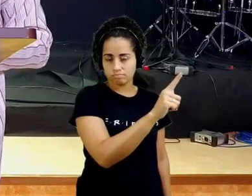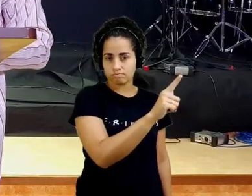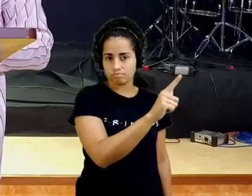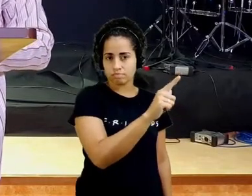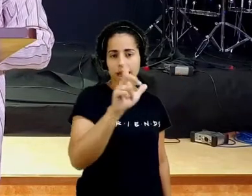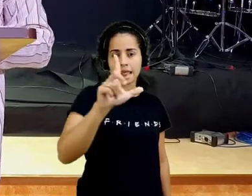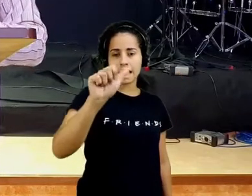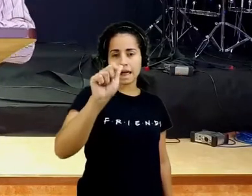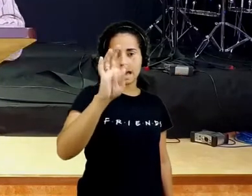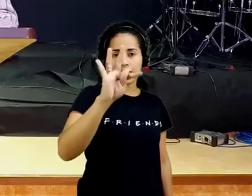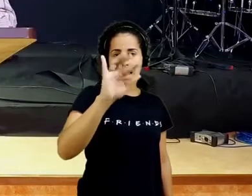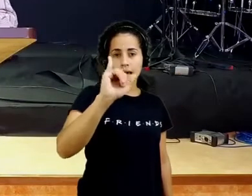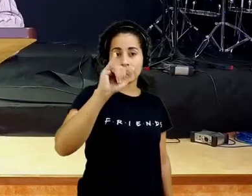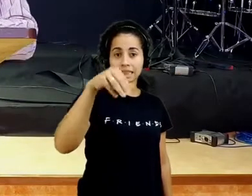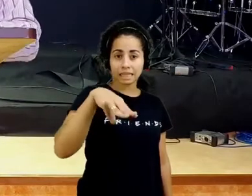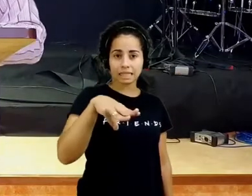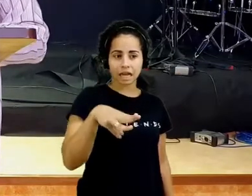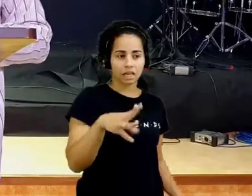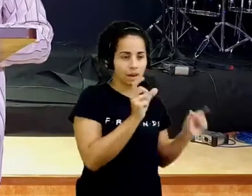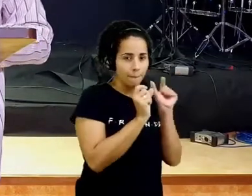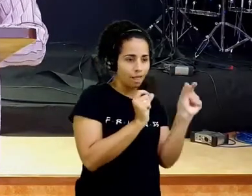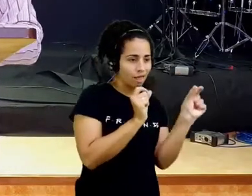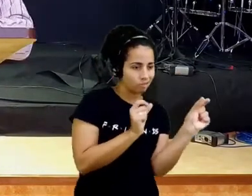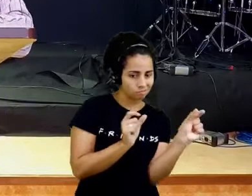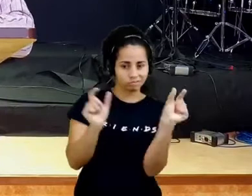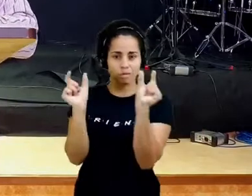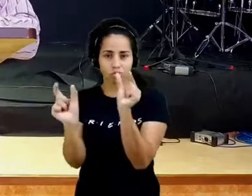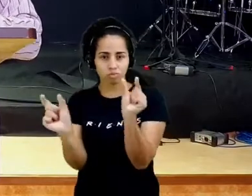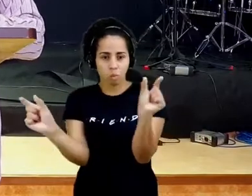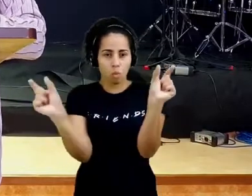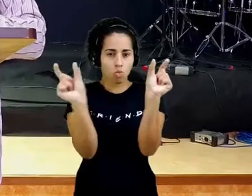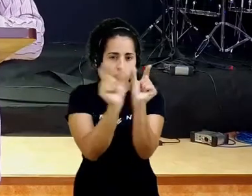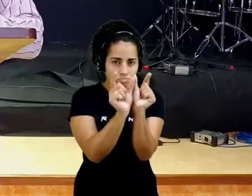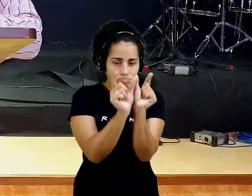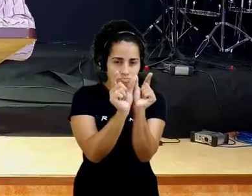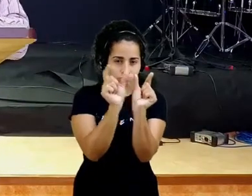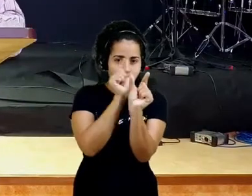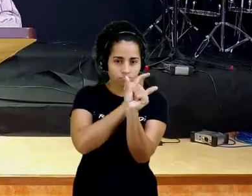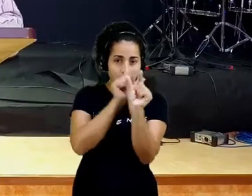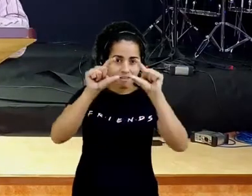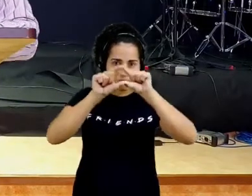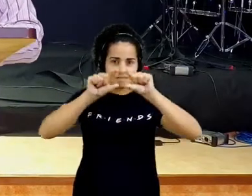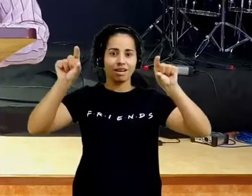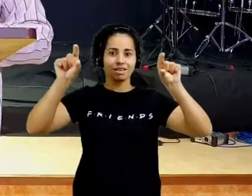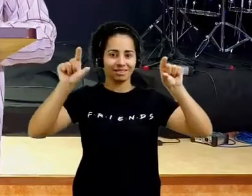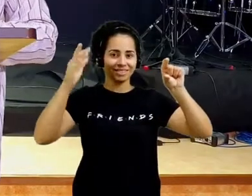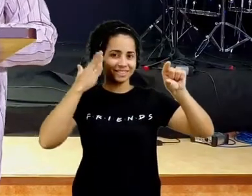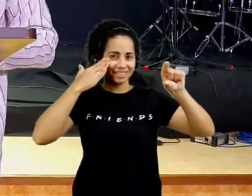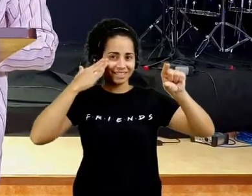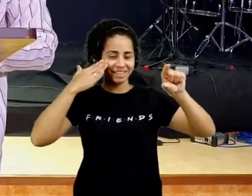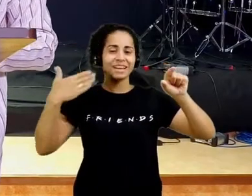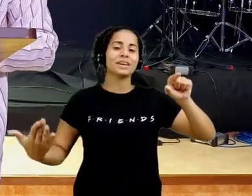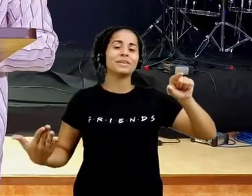por uma junção, ou seja, são duas palavras, né, em uma só, e